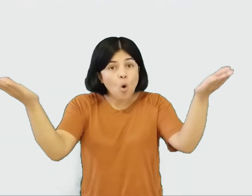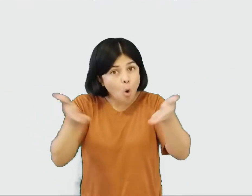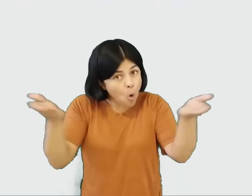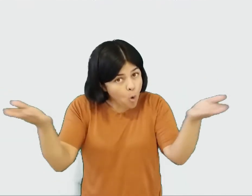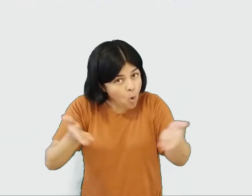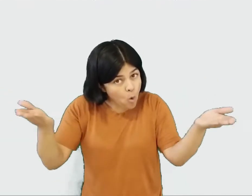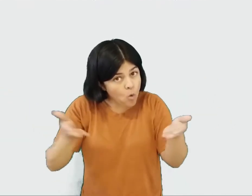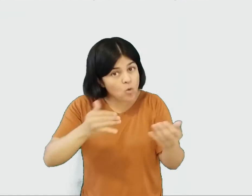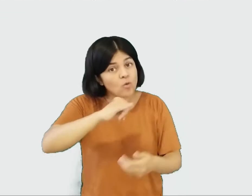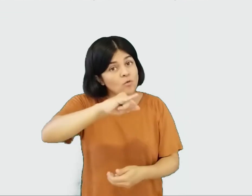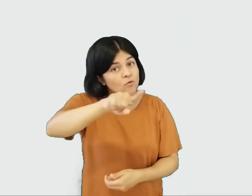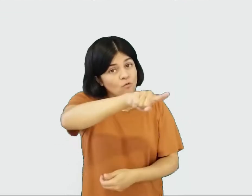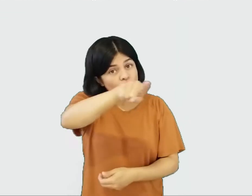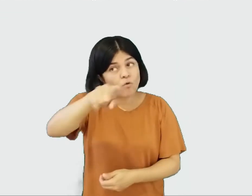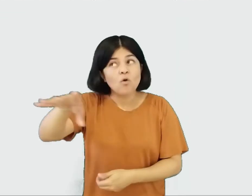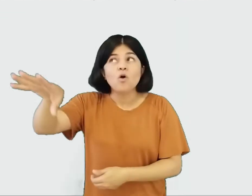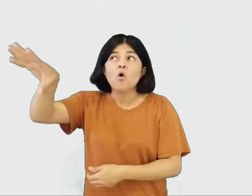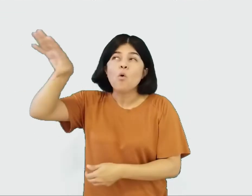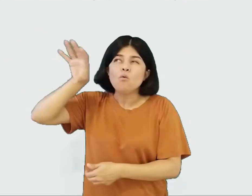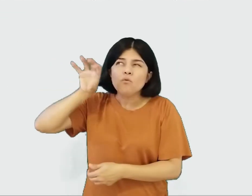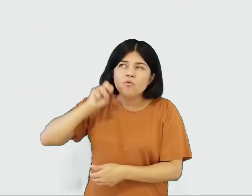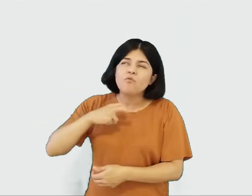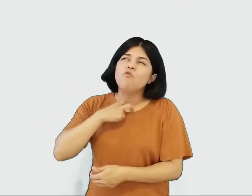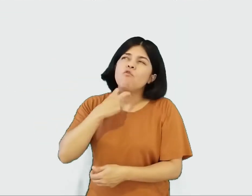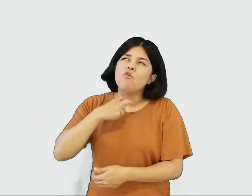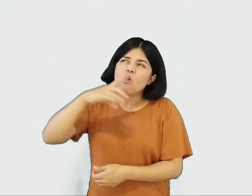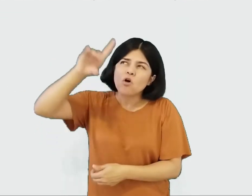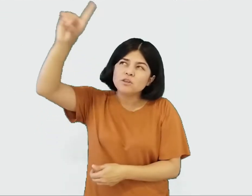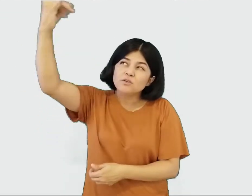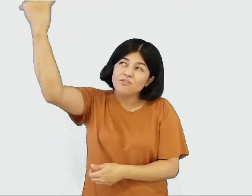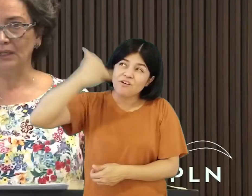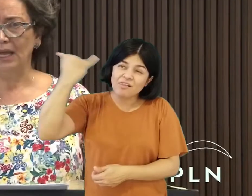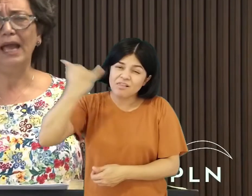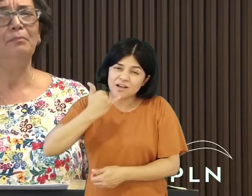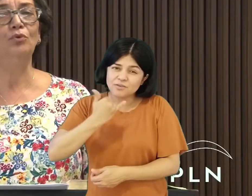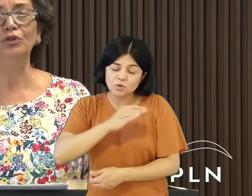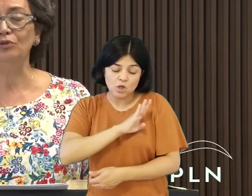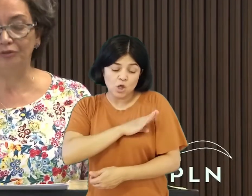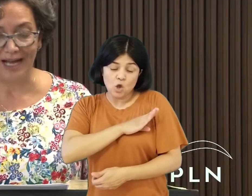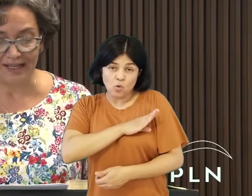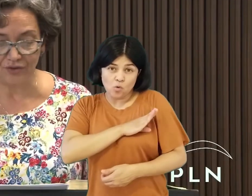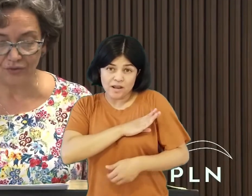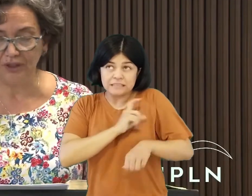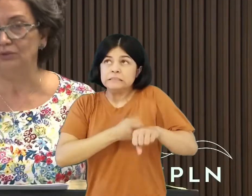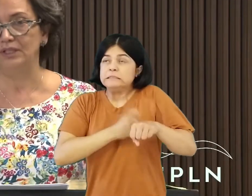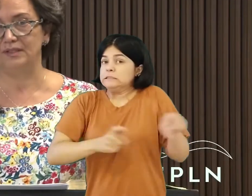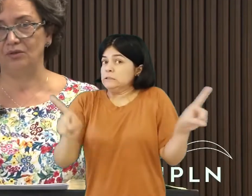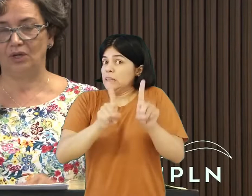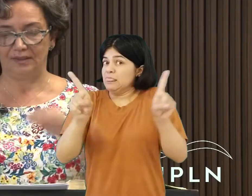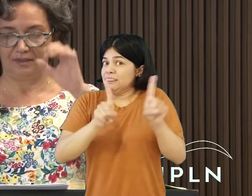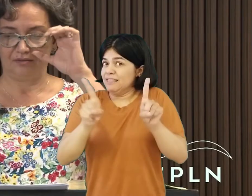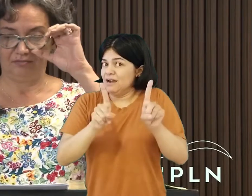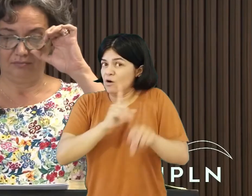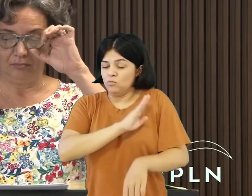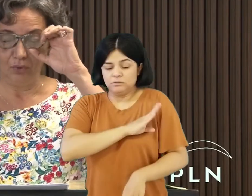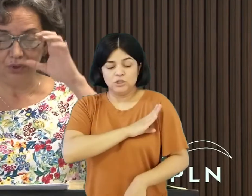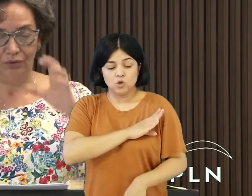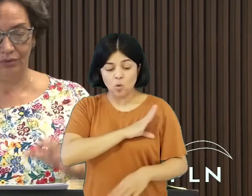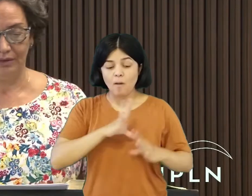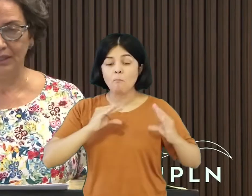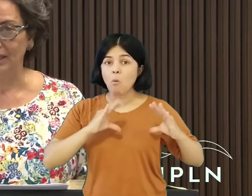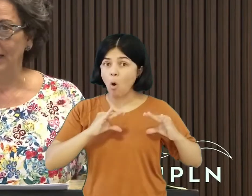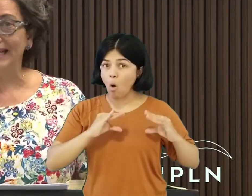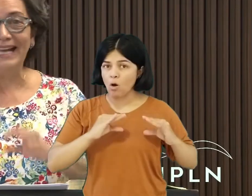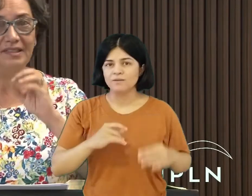voz, não endureçam o coração. É muito fácil endurecer o coração,